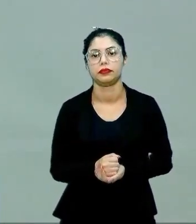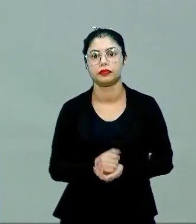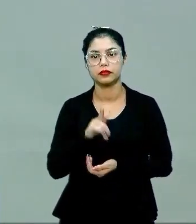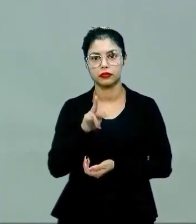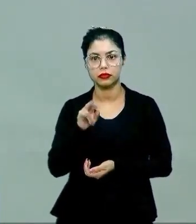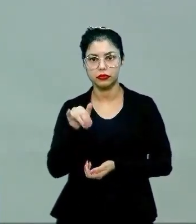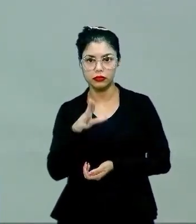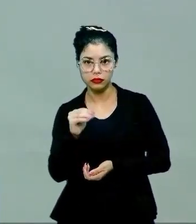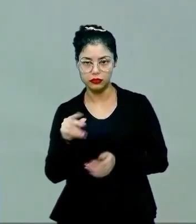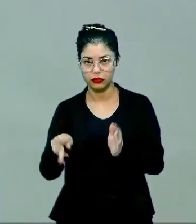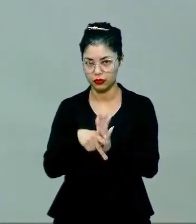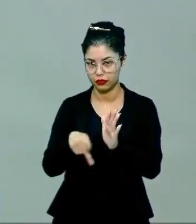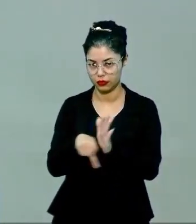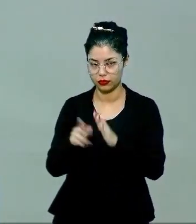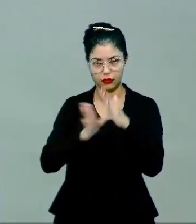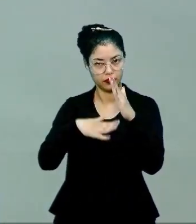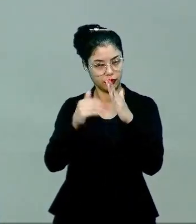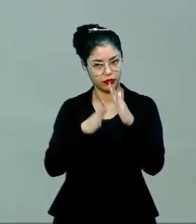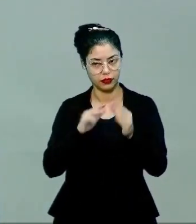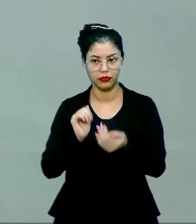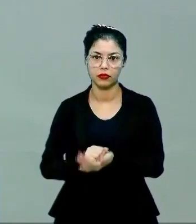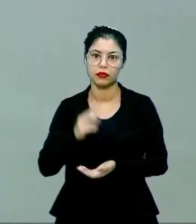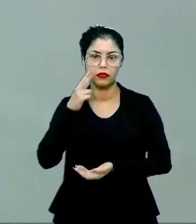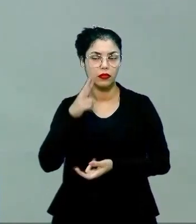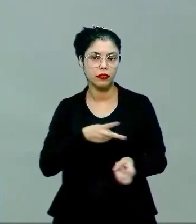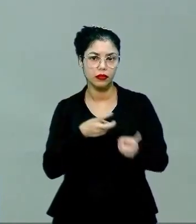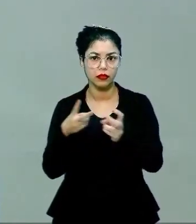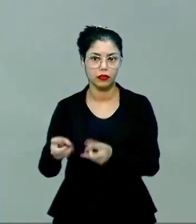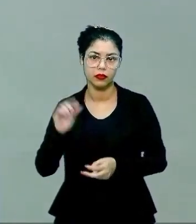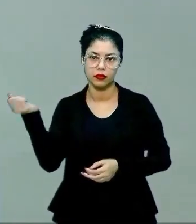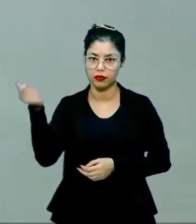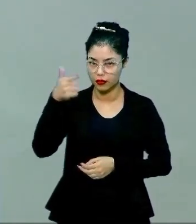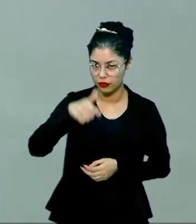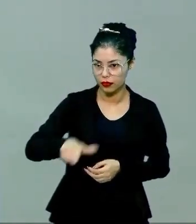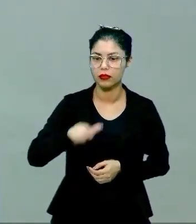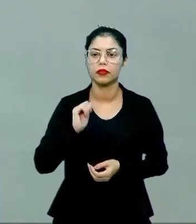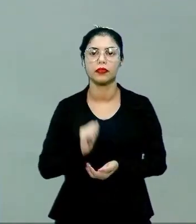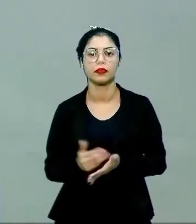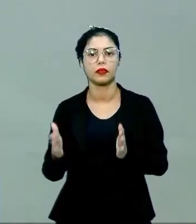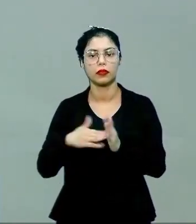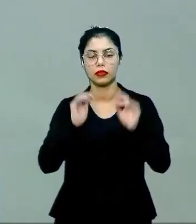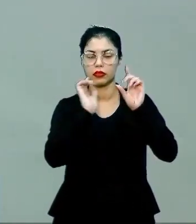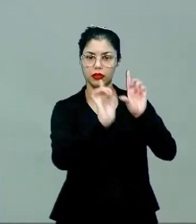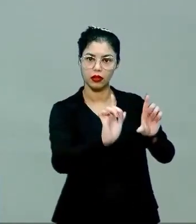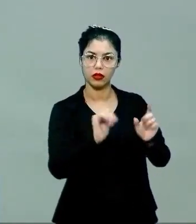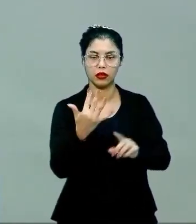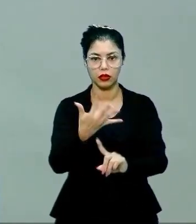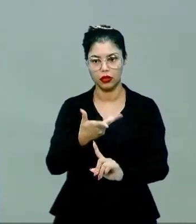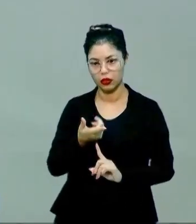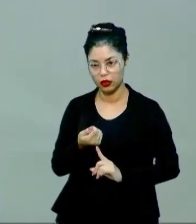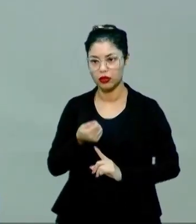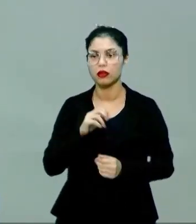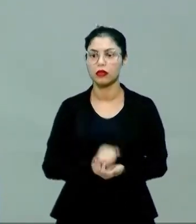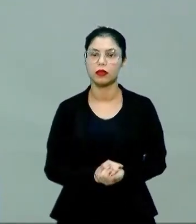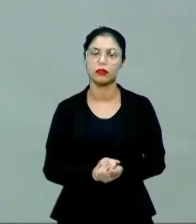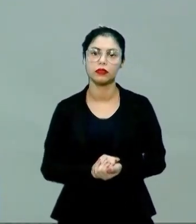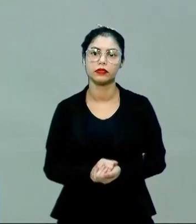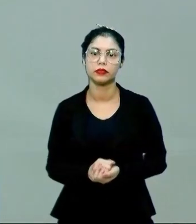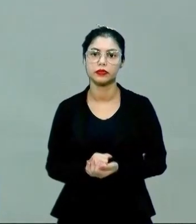Aleijadinho coloca nas suas obras. Quando nós formos observar novamente a tela do desenho,